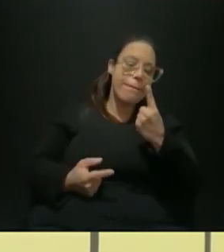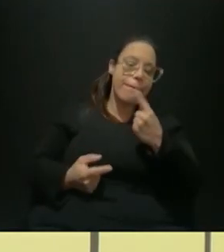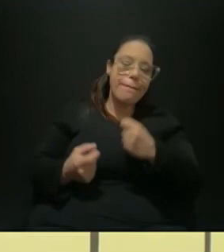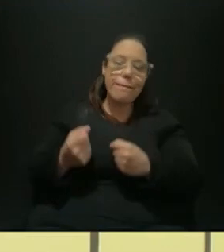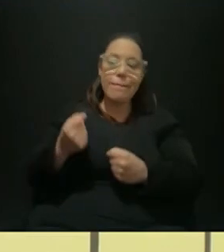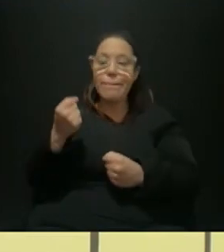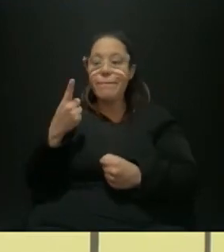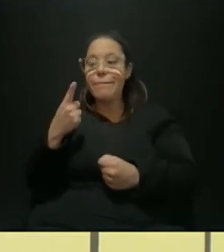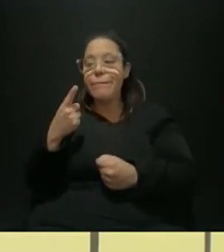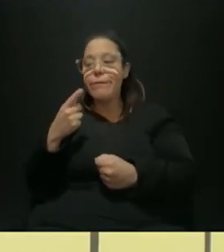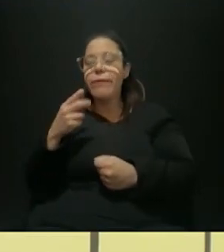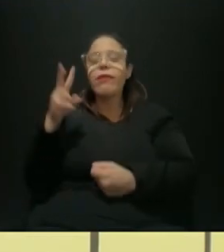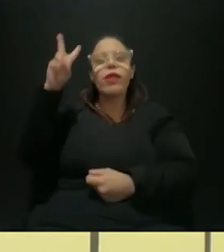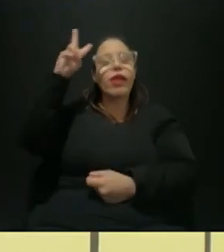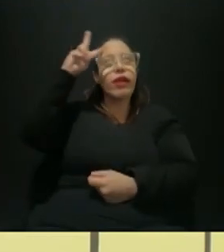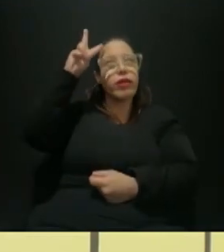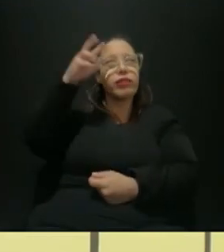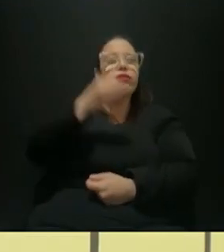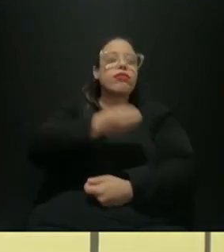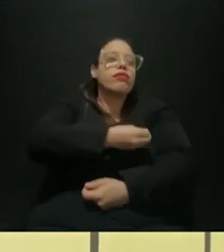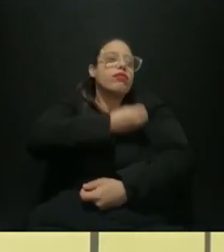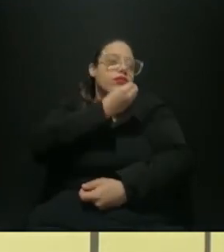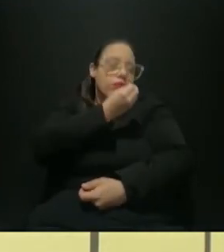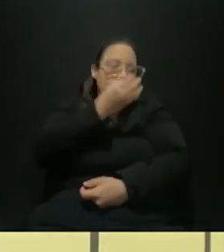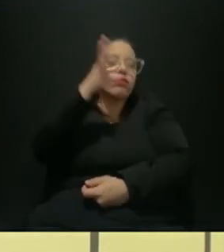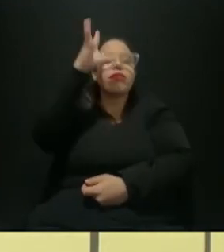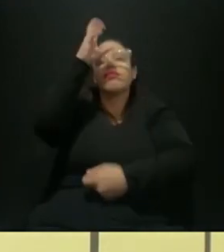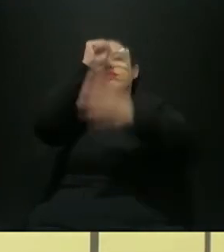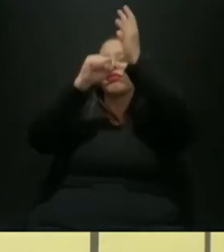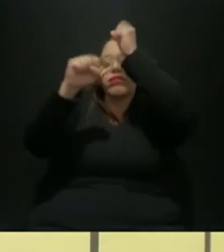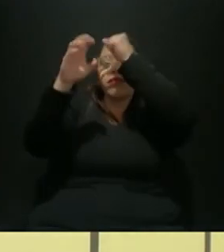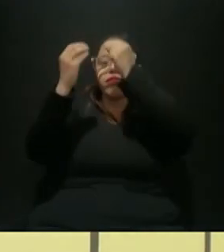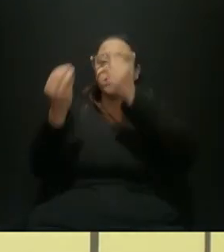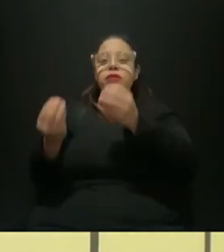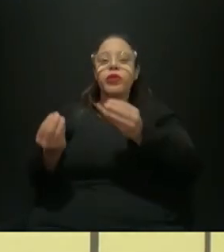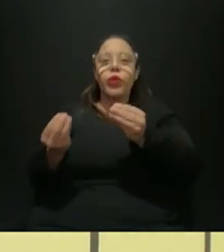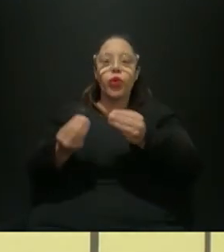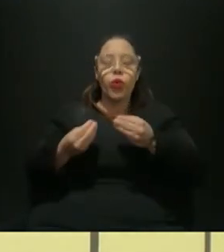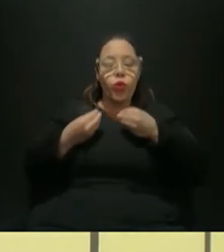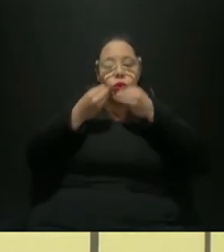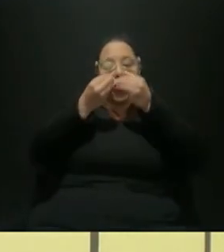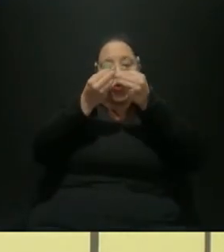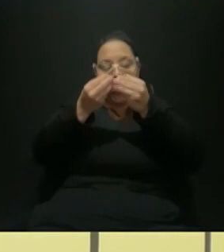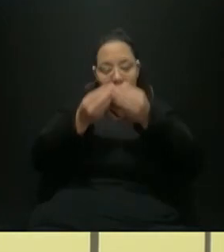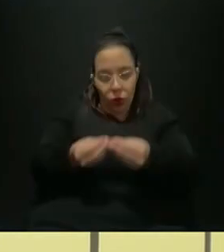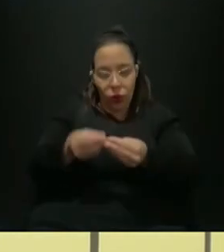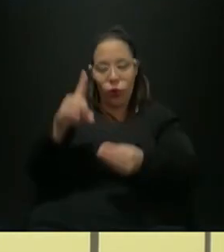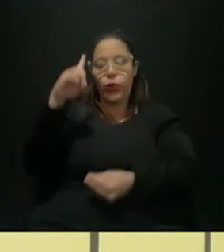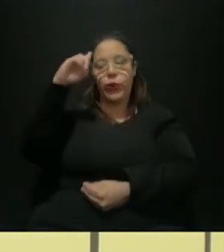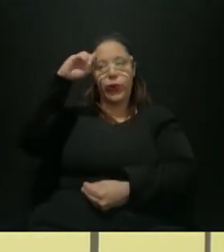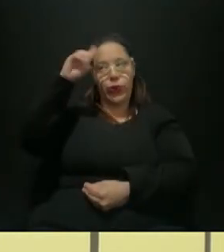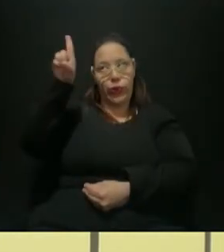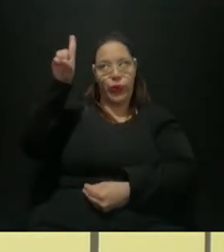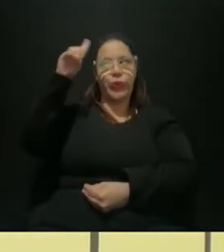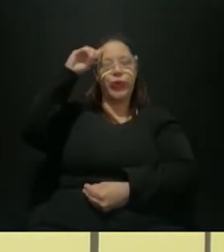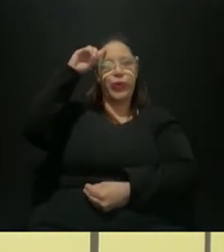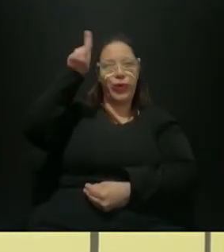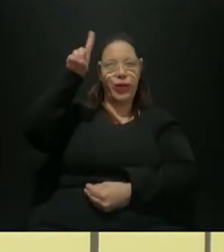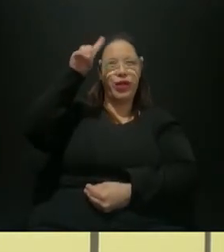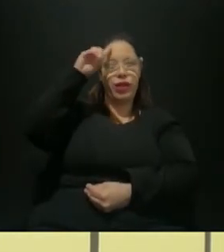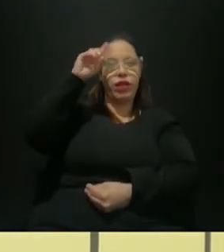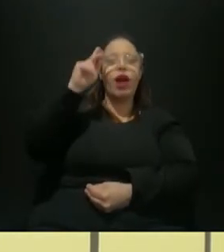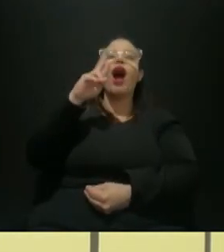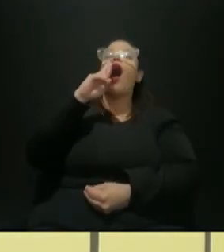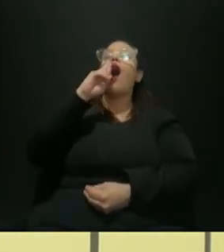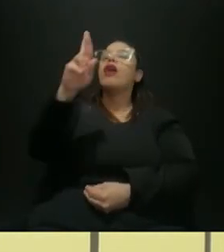vida, e eles vão aprendendo a nos devolver, né, nesse cotidiano, essas respostas das histórias que